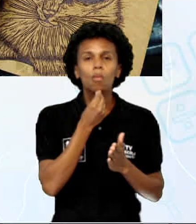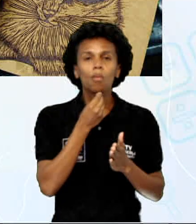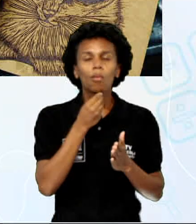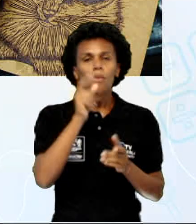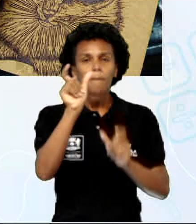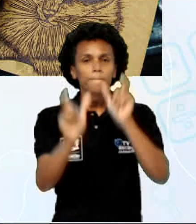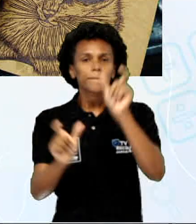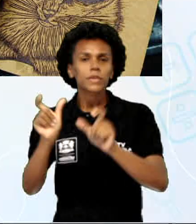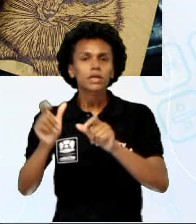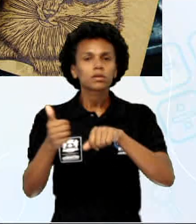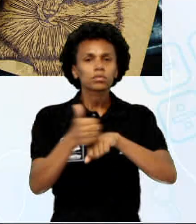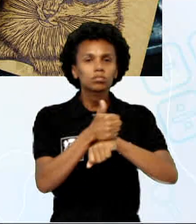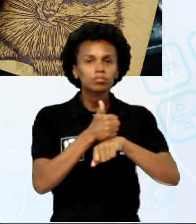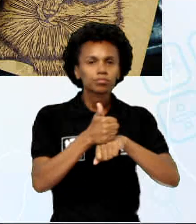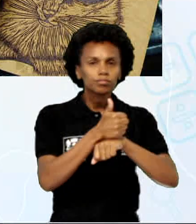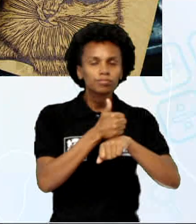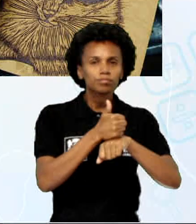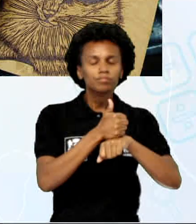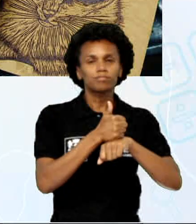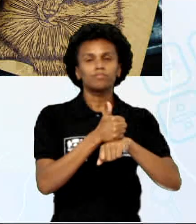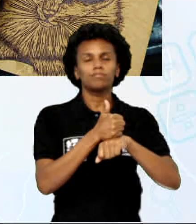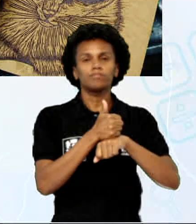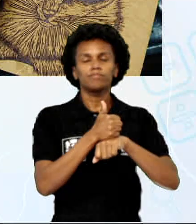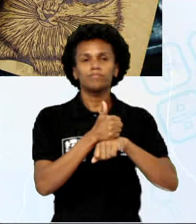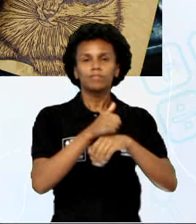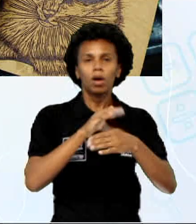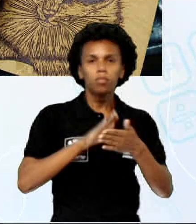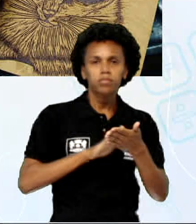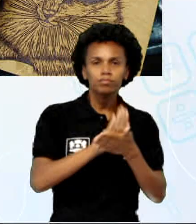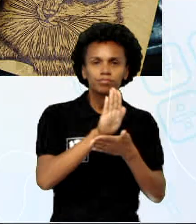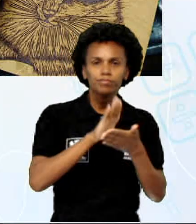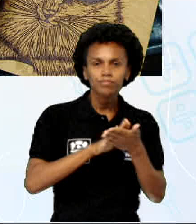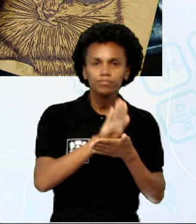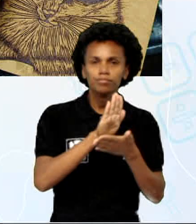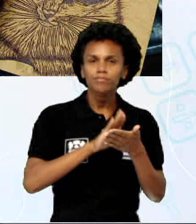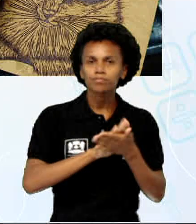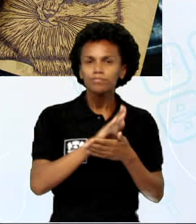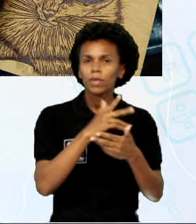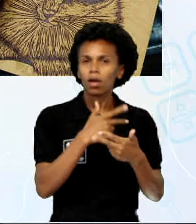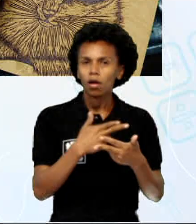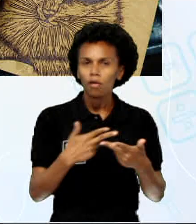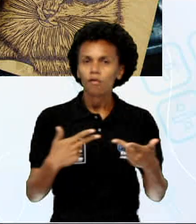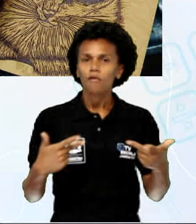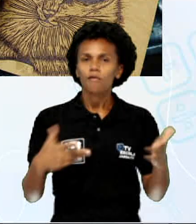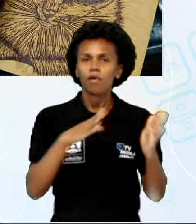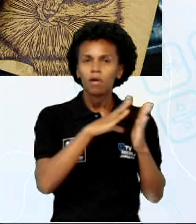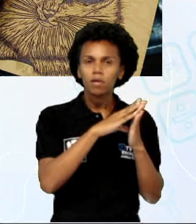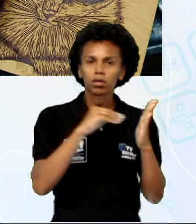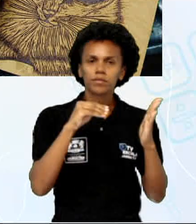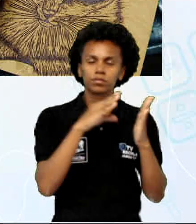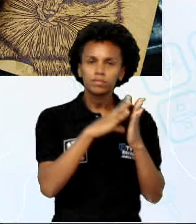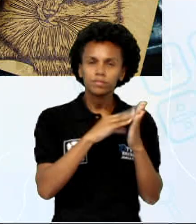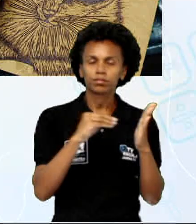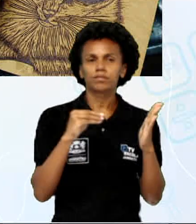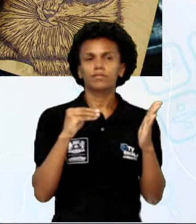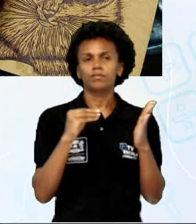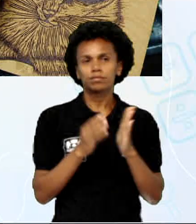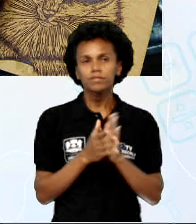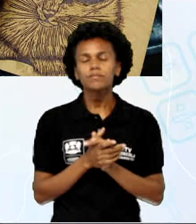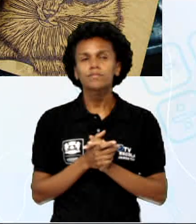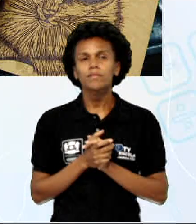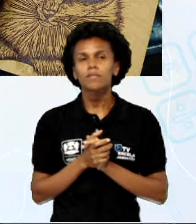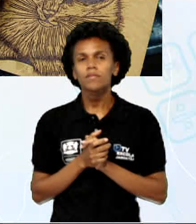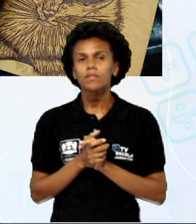uma matriz artesanal, que pode ser feita de madeira, de borracha, de plástico. É muito comum se usar a